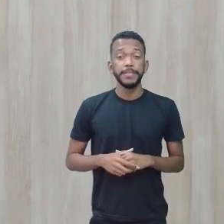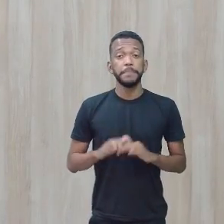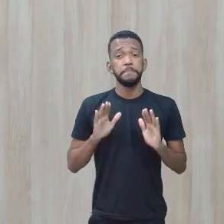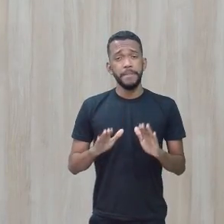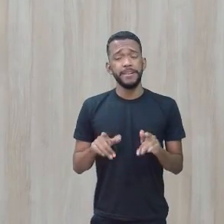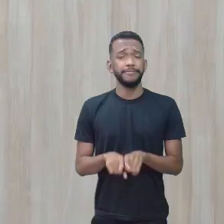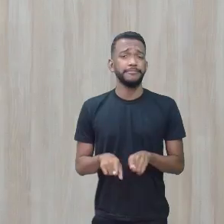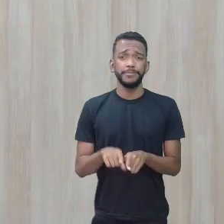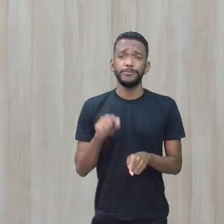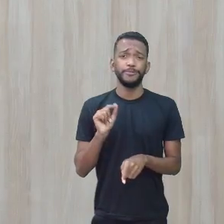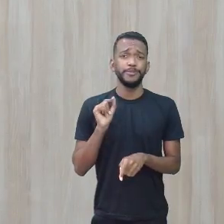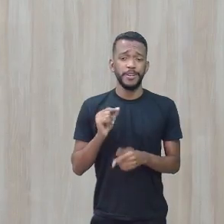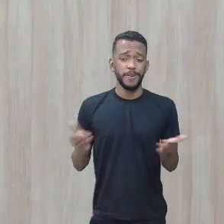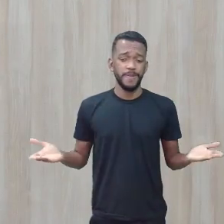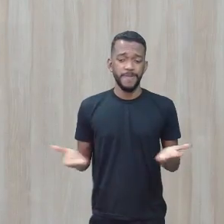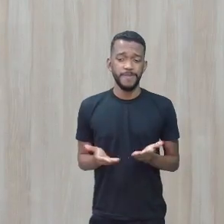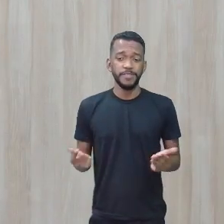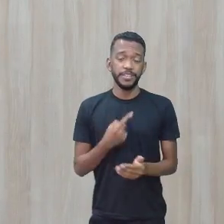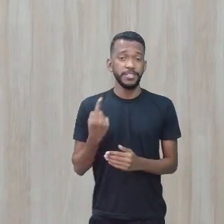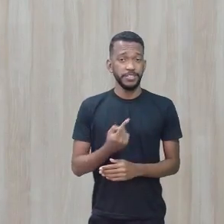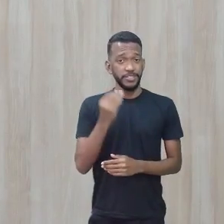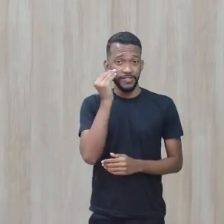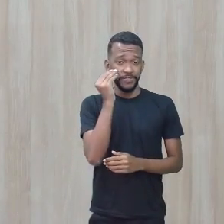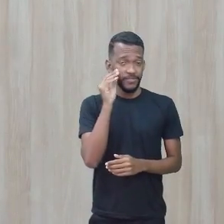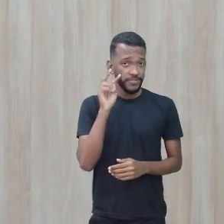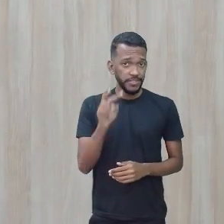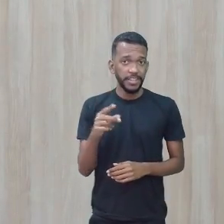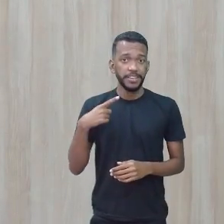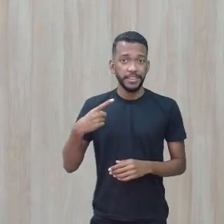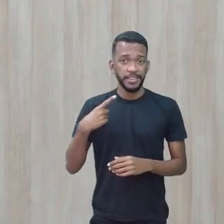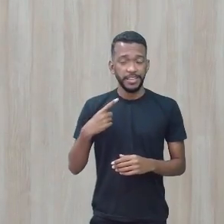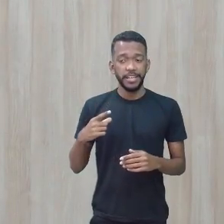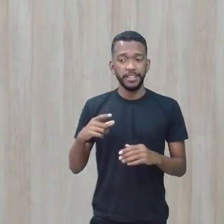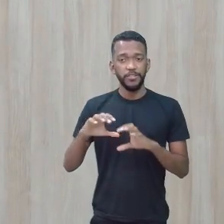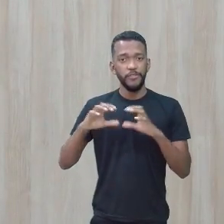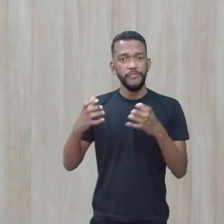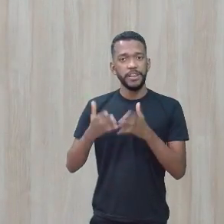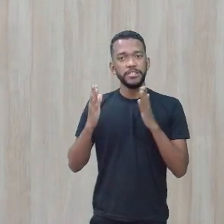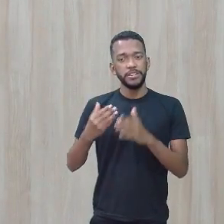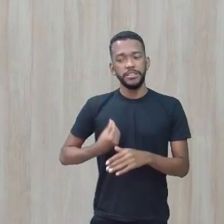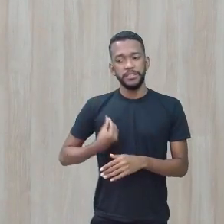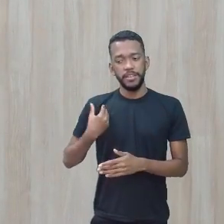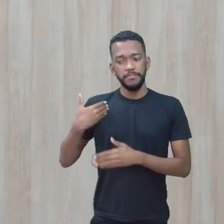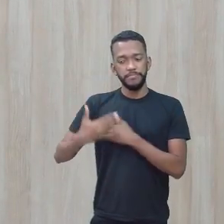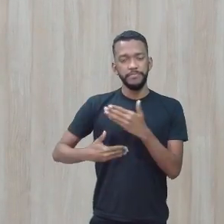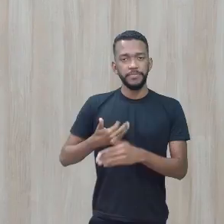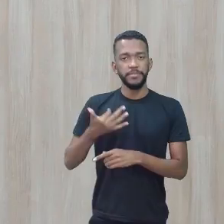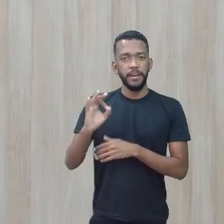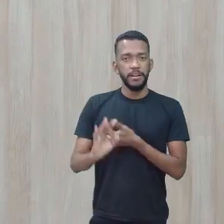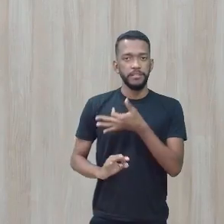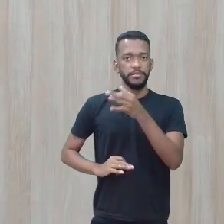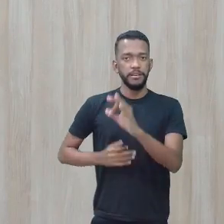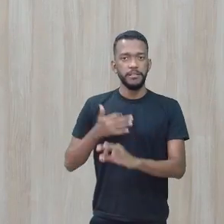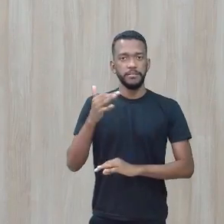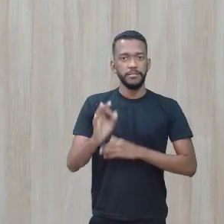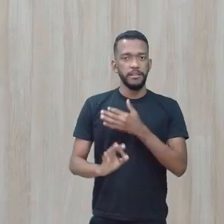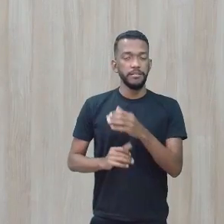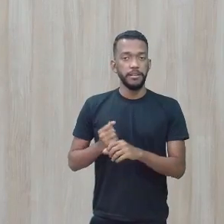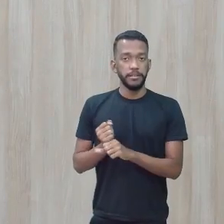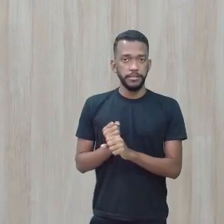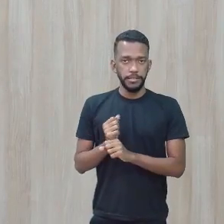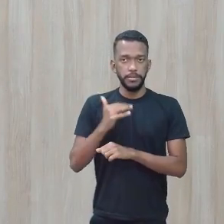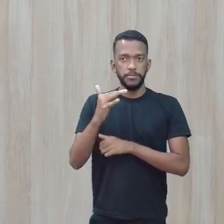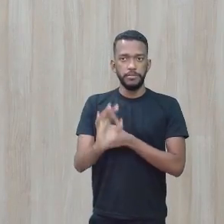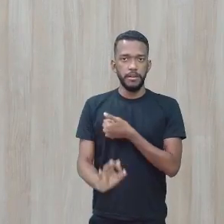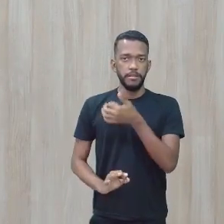Mas, assim, hoje a gente vê que quando existem essas conferências que são feitas a cada 10 anos, né,